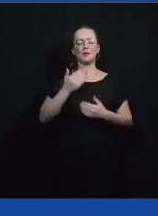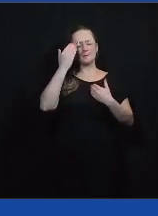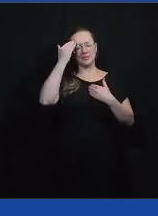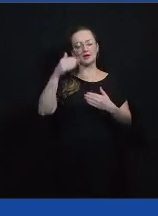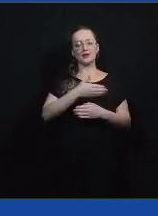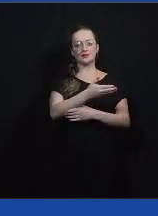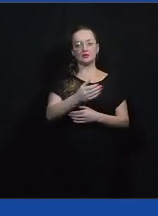E aí